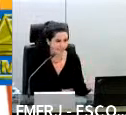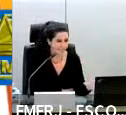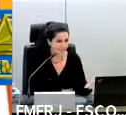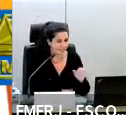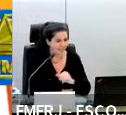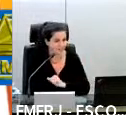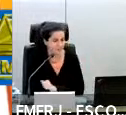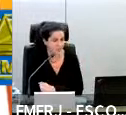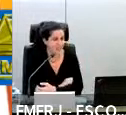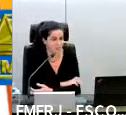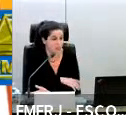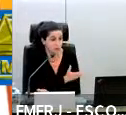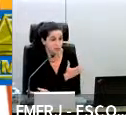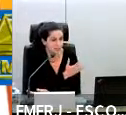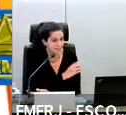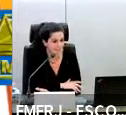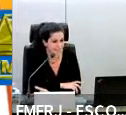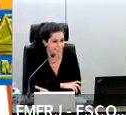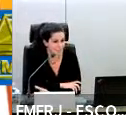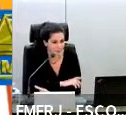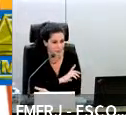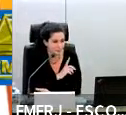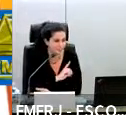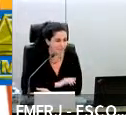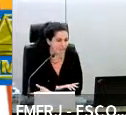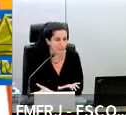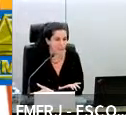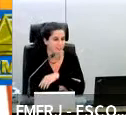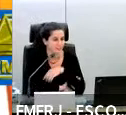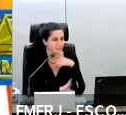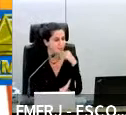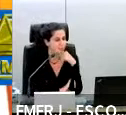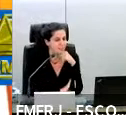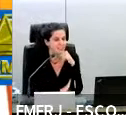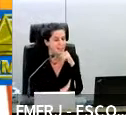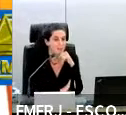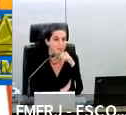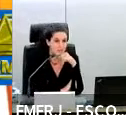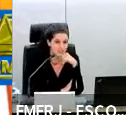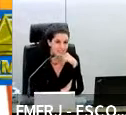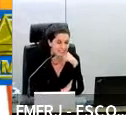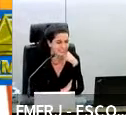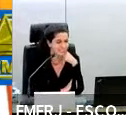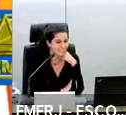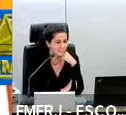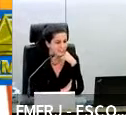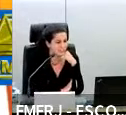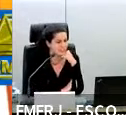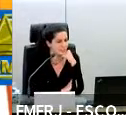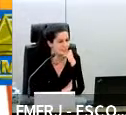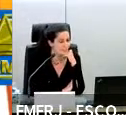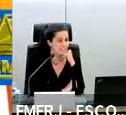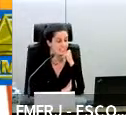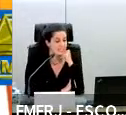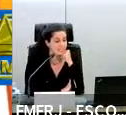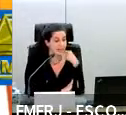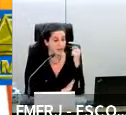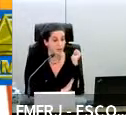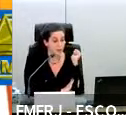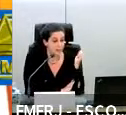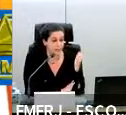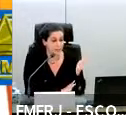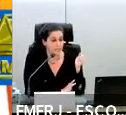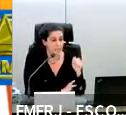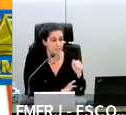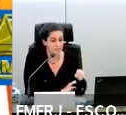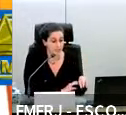está online. Boa tarde. Bom dia. Pronto. Agora deu pane. Bom dia a todas, todos e todes.